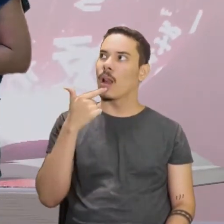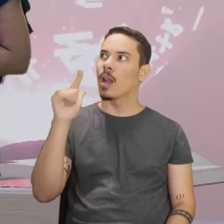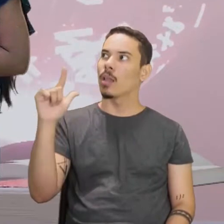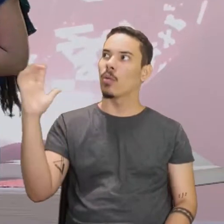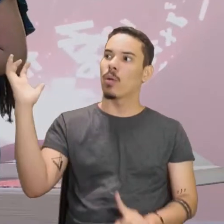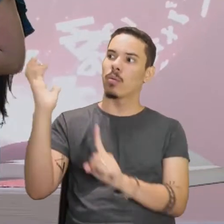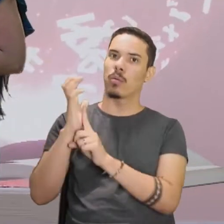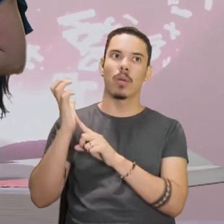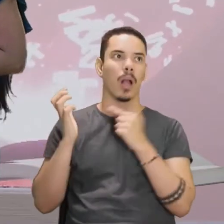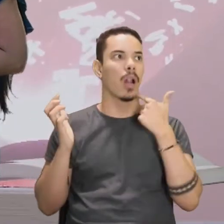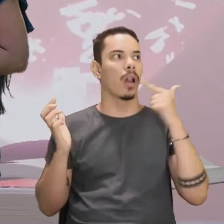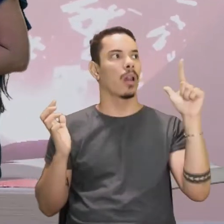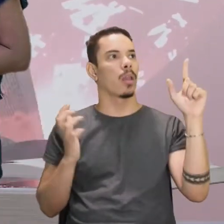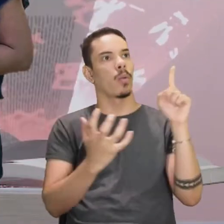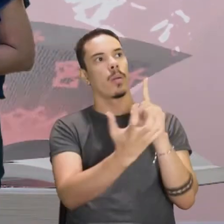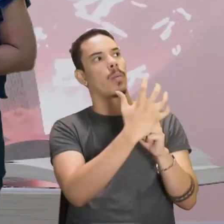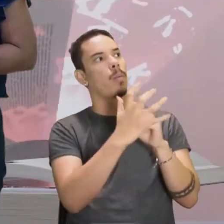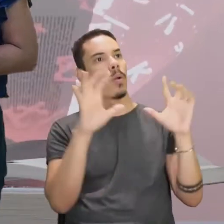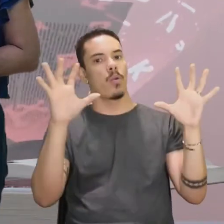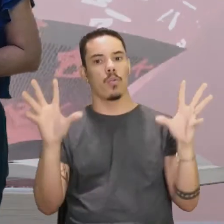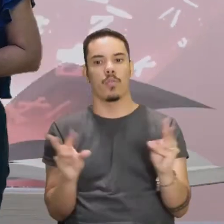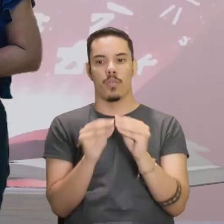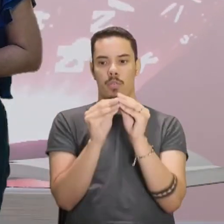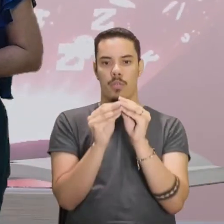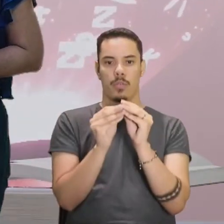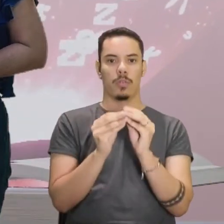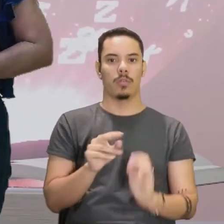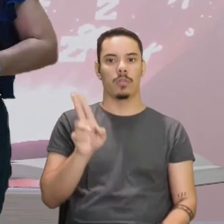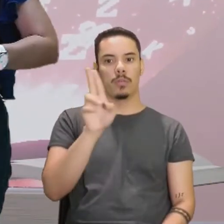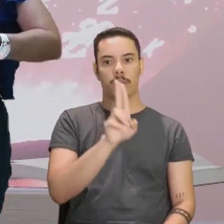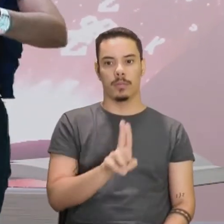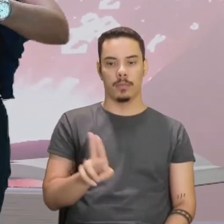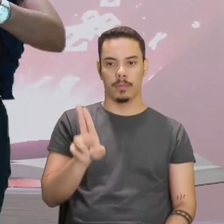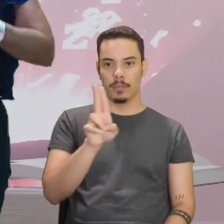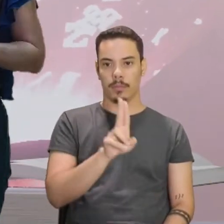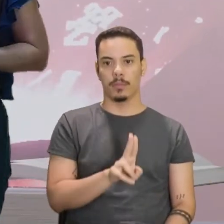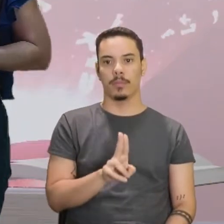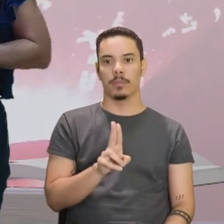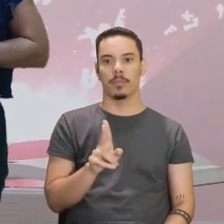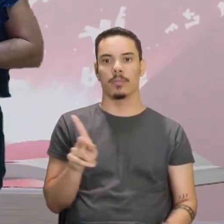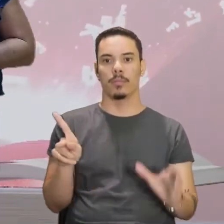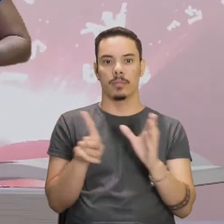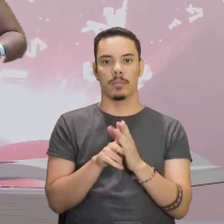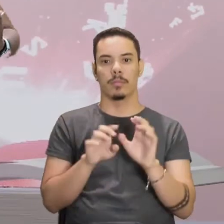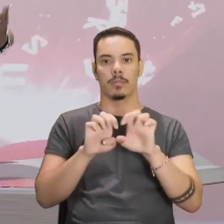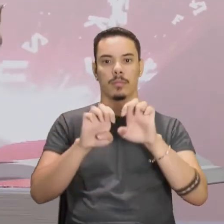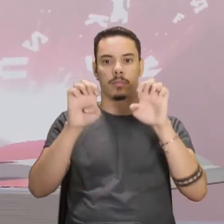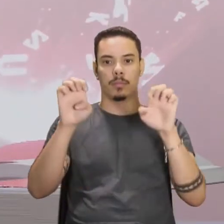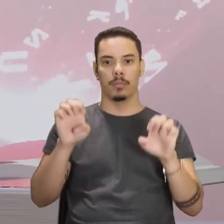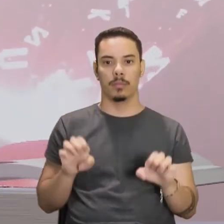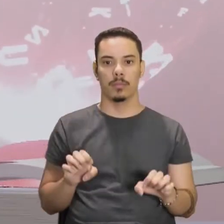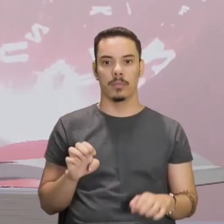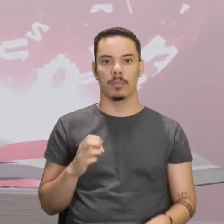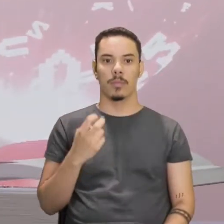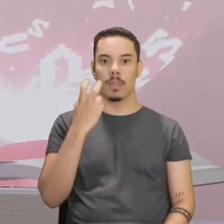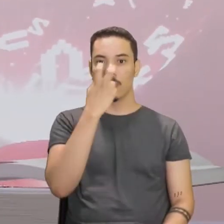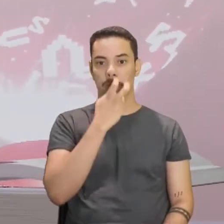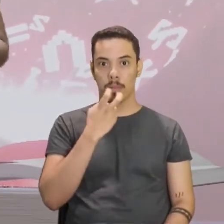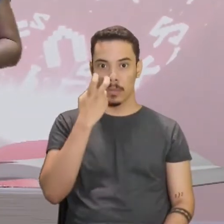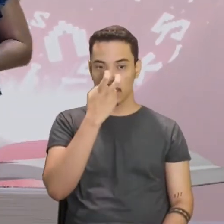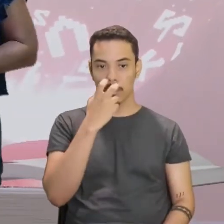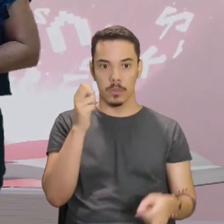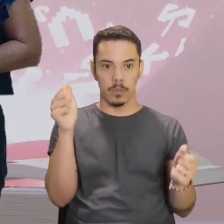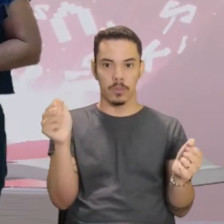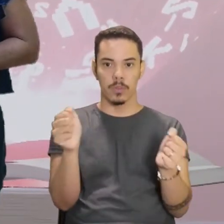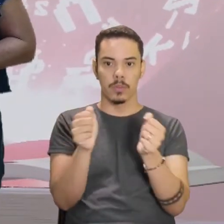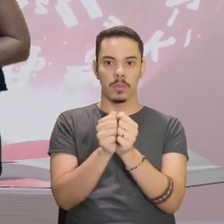no idioma português. Olha só o uso, né, aí da estrutura oracional